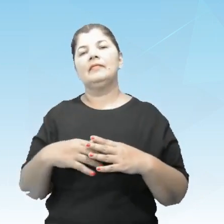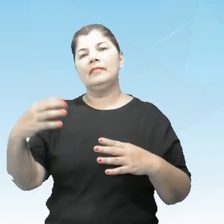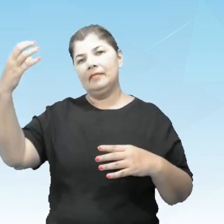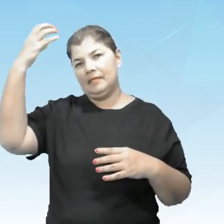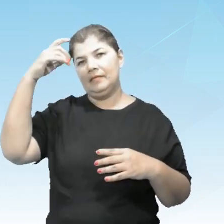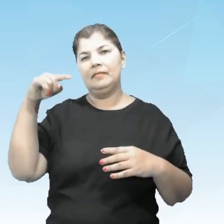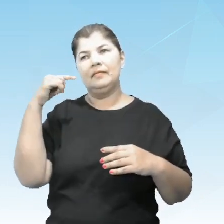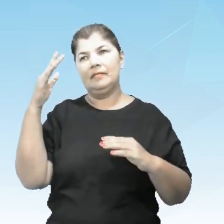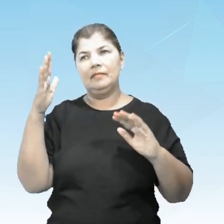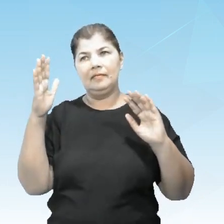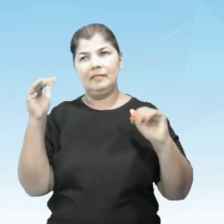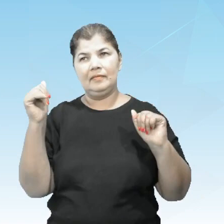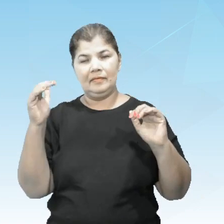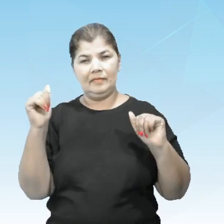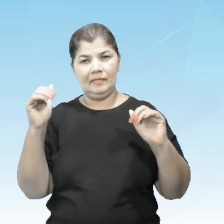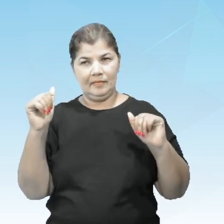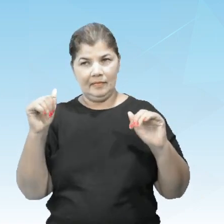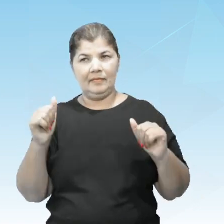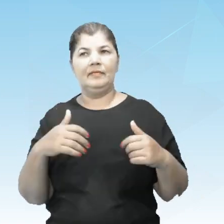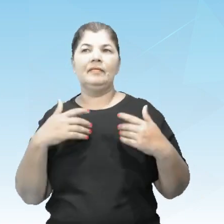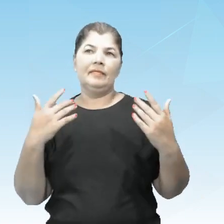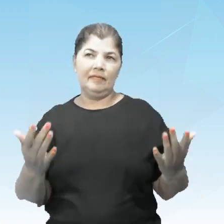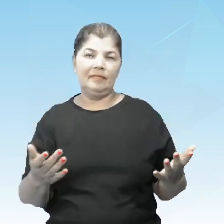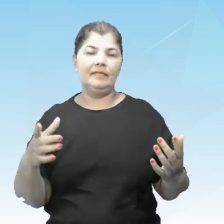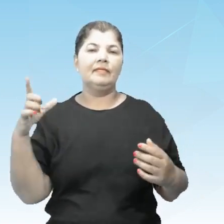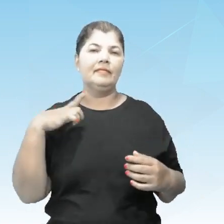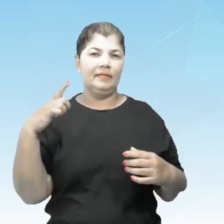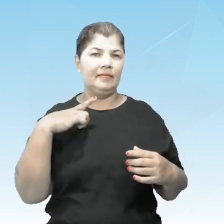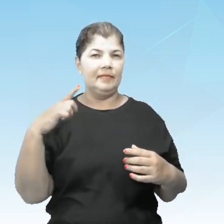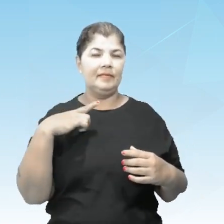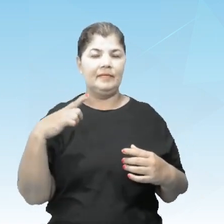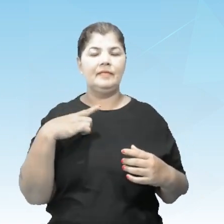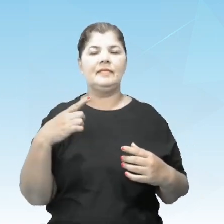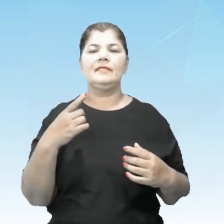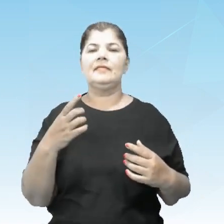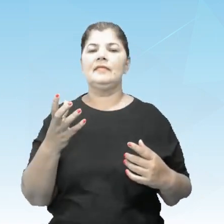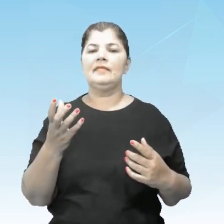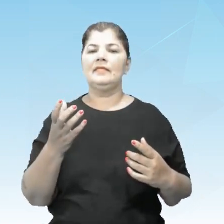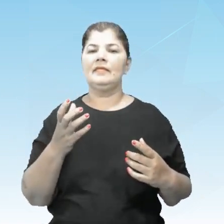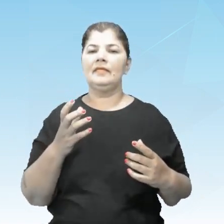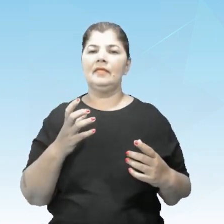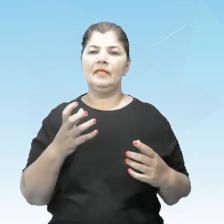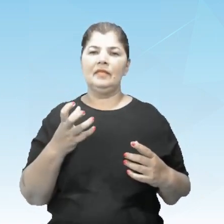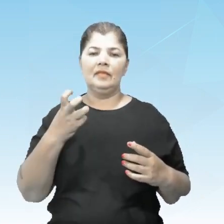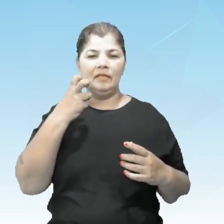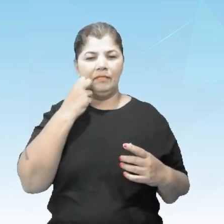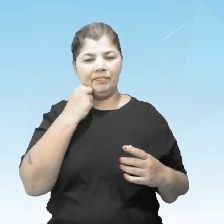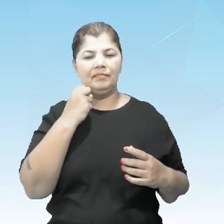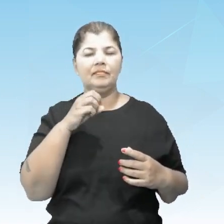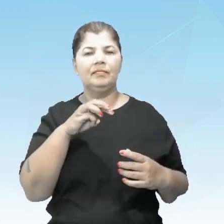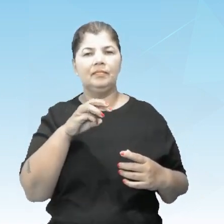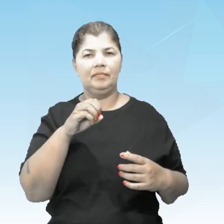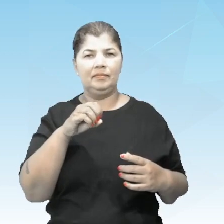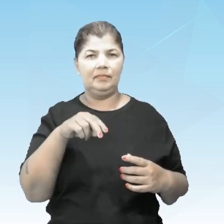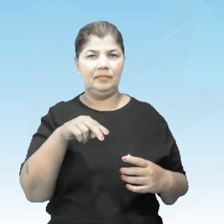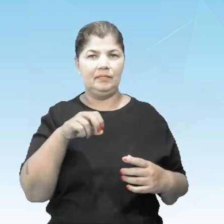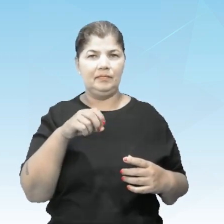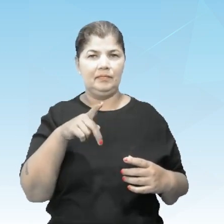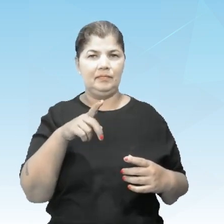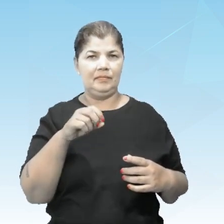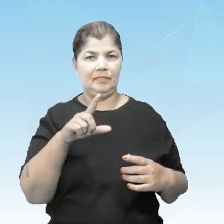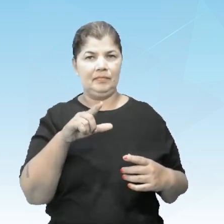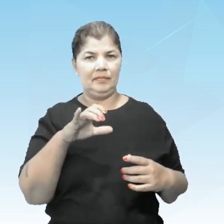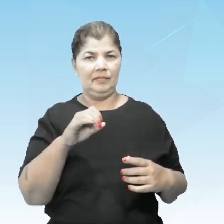de produtos, entre eles o fumo, as bebidas alcoólicas, a pólvora e o